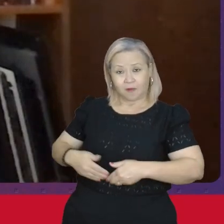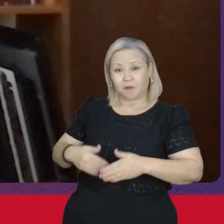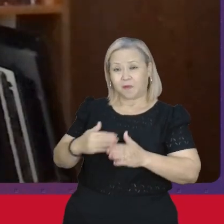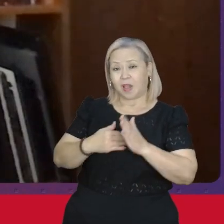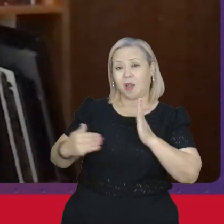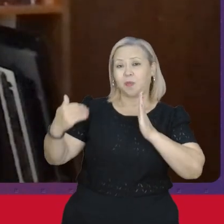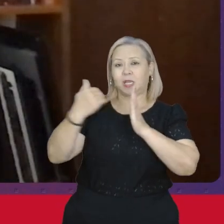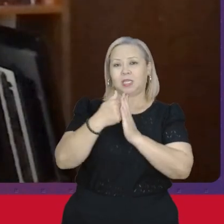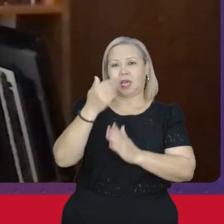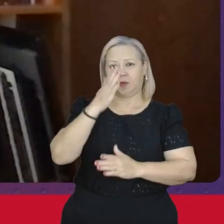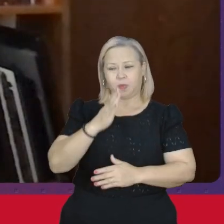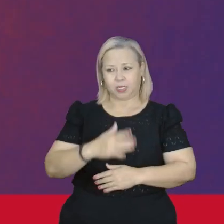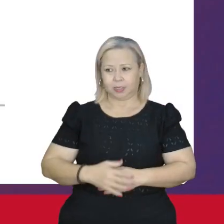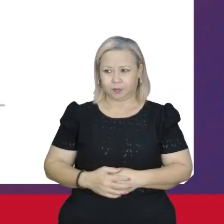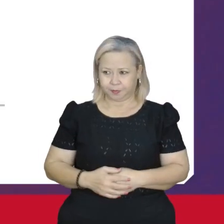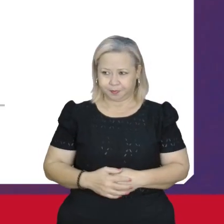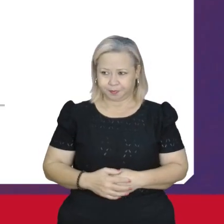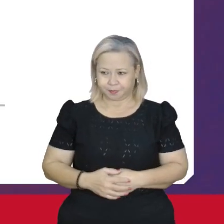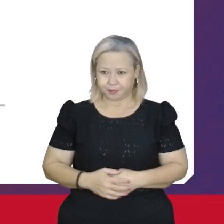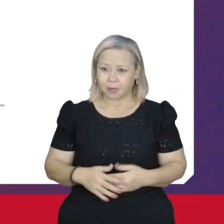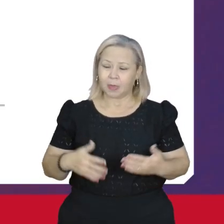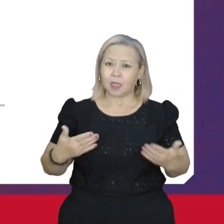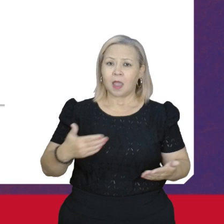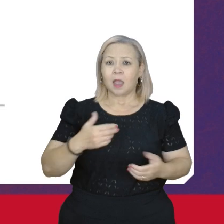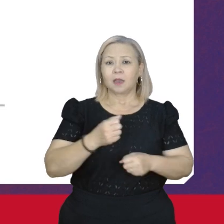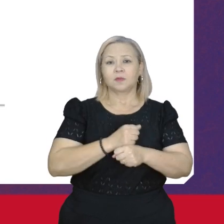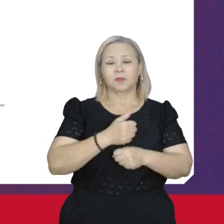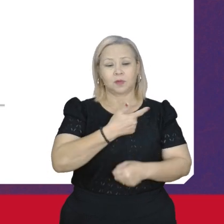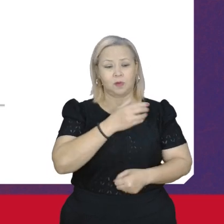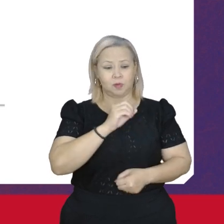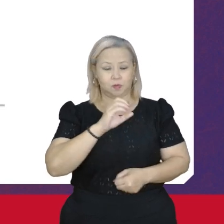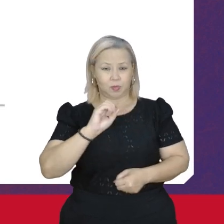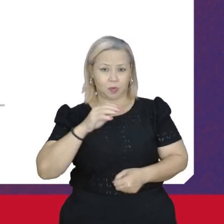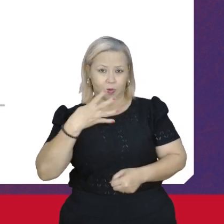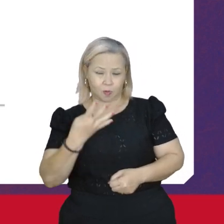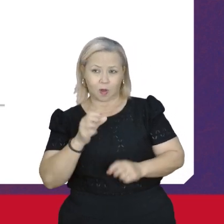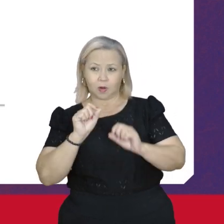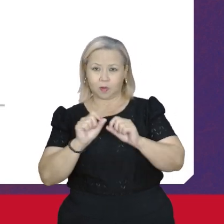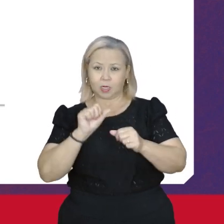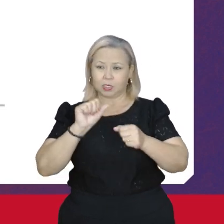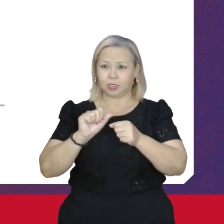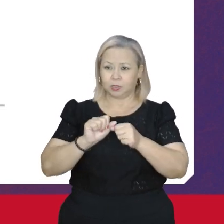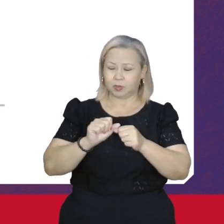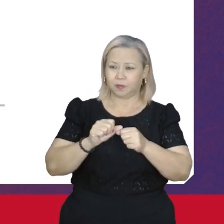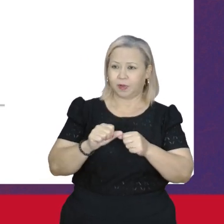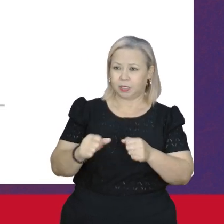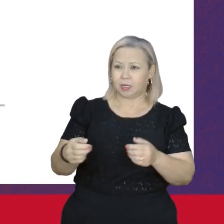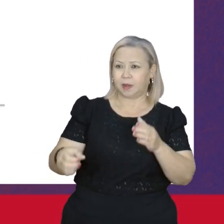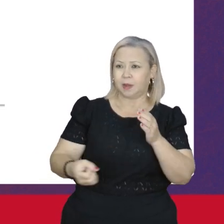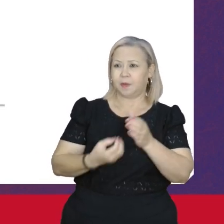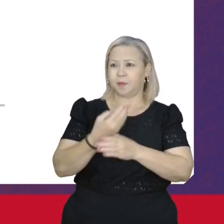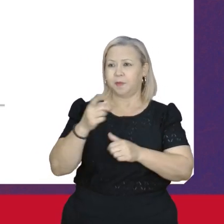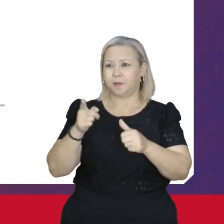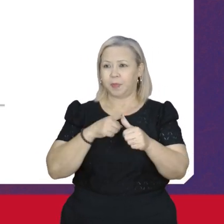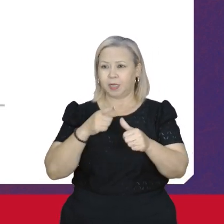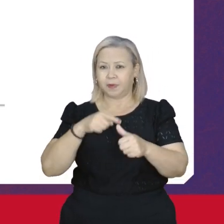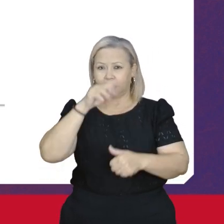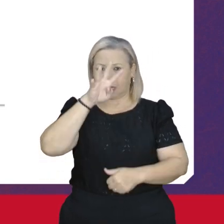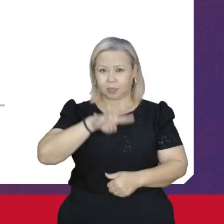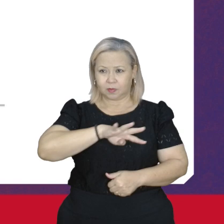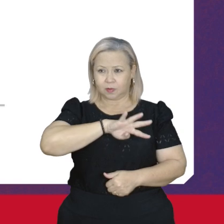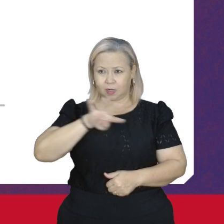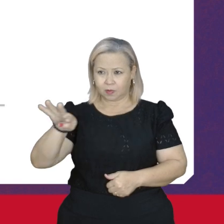Brasil. Mas aqui, voltando, em 2004, quando a gente aplicou pela primeira vez a escala brasileira de